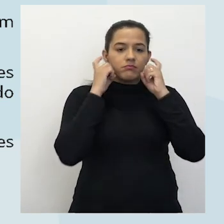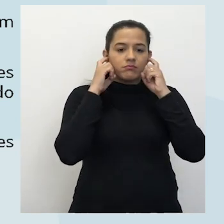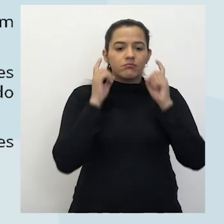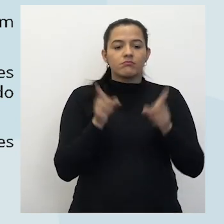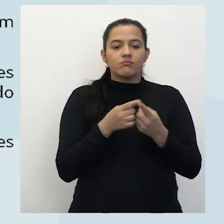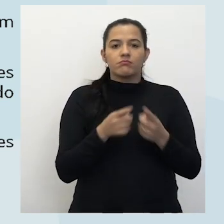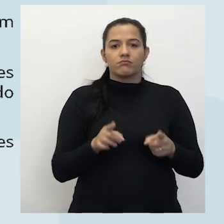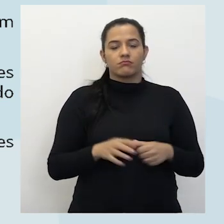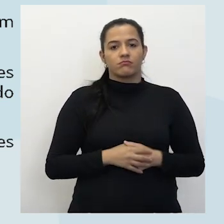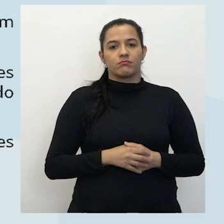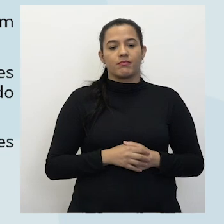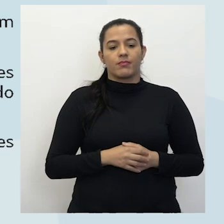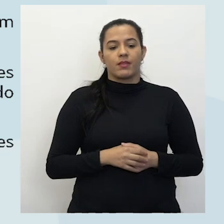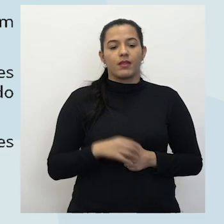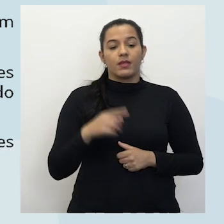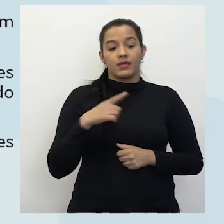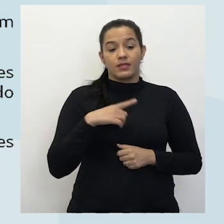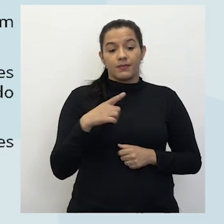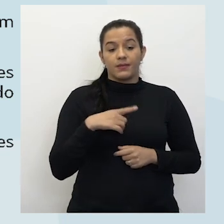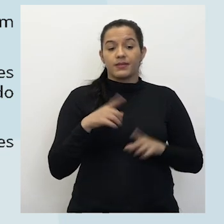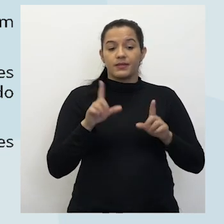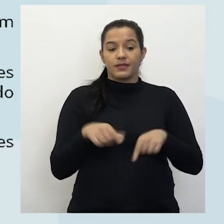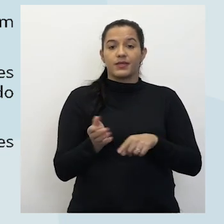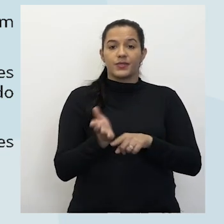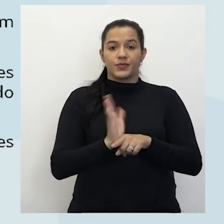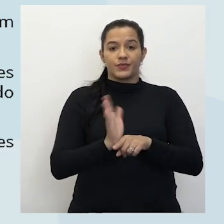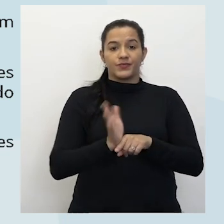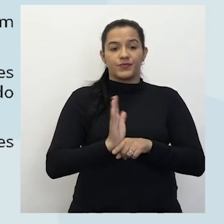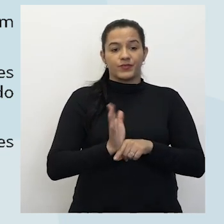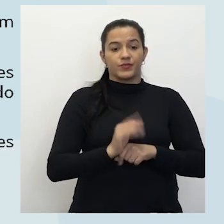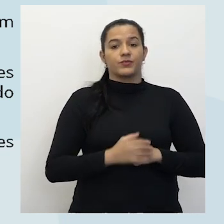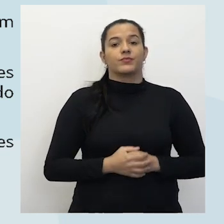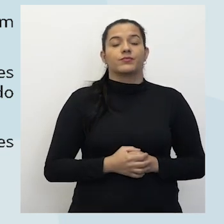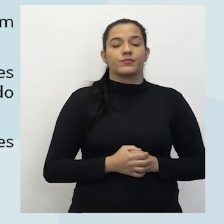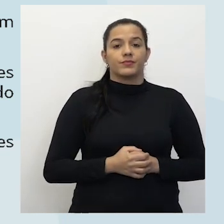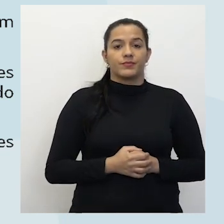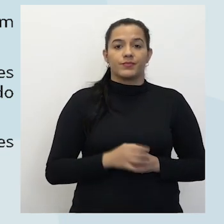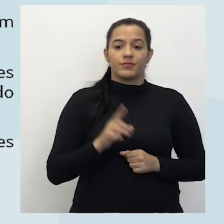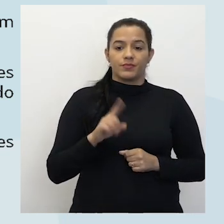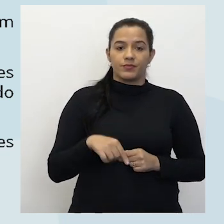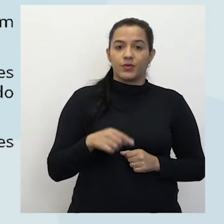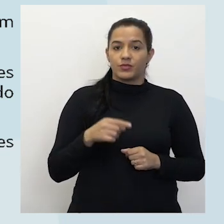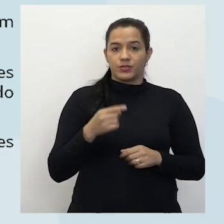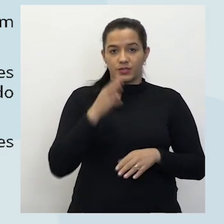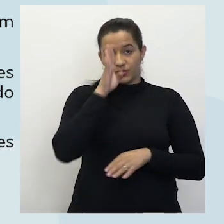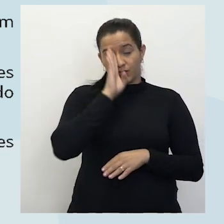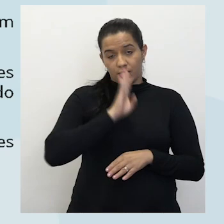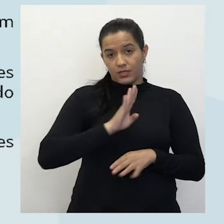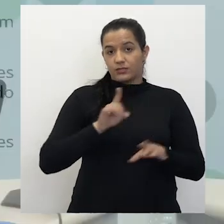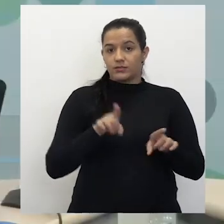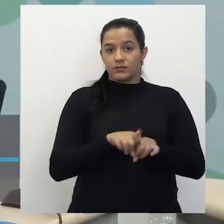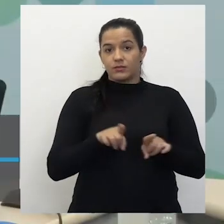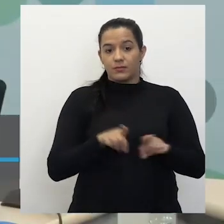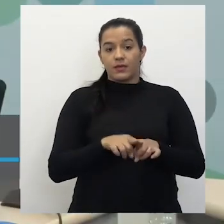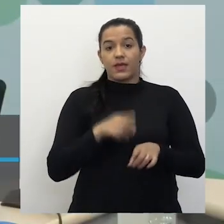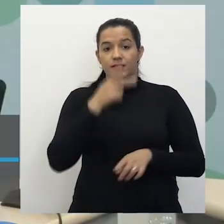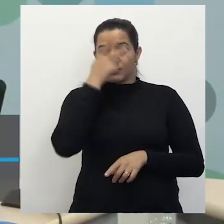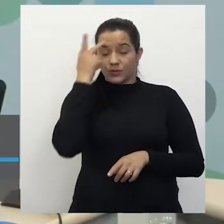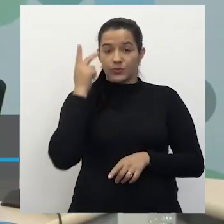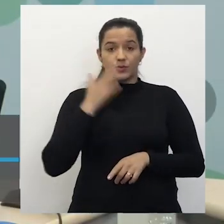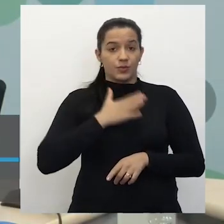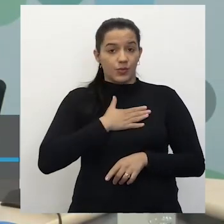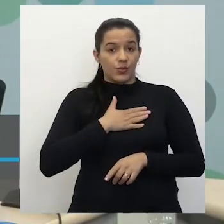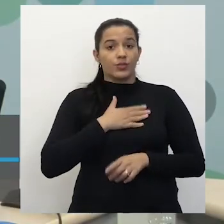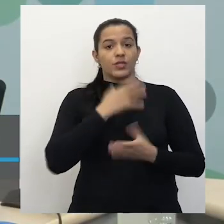a versão também videocast. Pode ser podcast ou videocast. Você faz de forma gratuita e aí os fãs daquilo